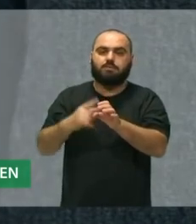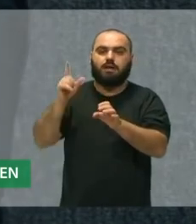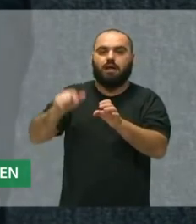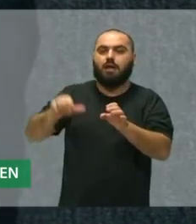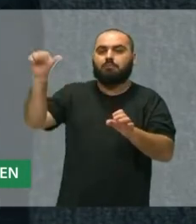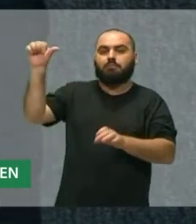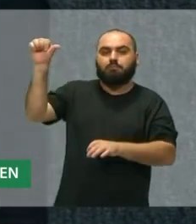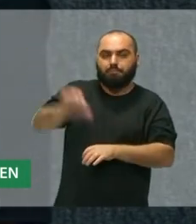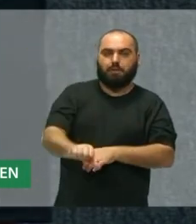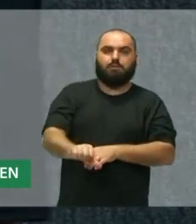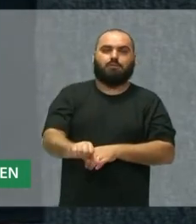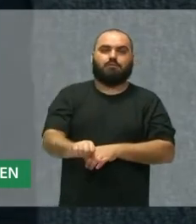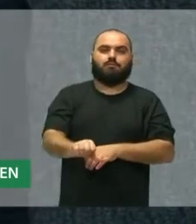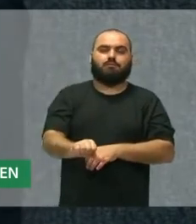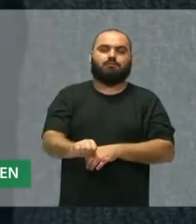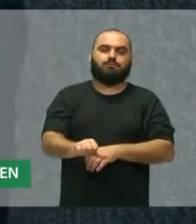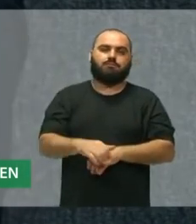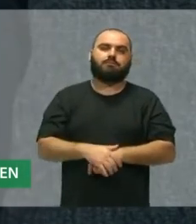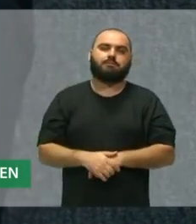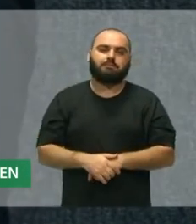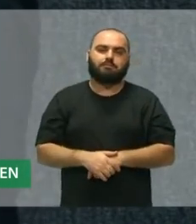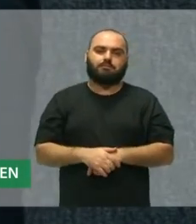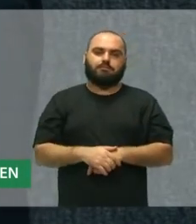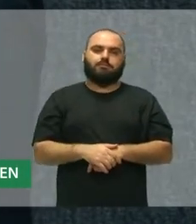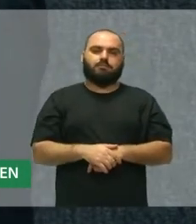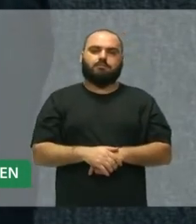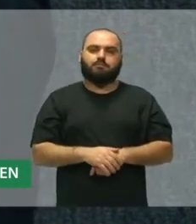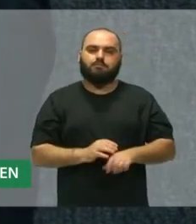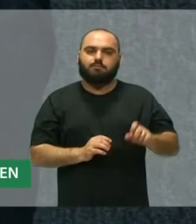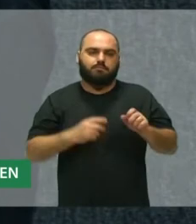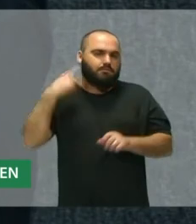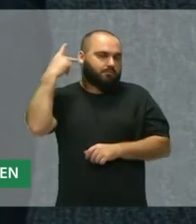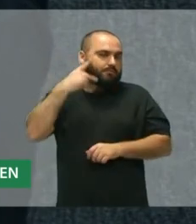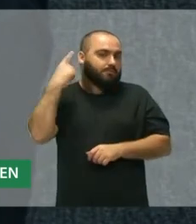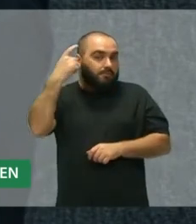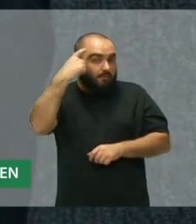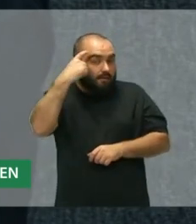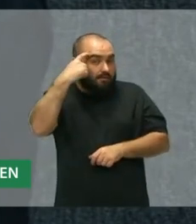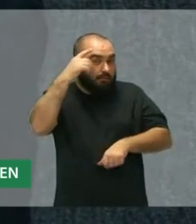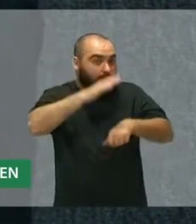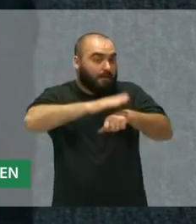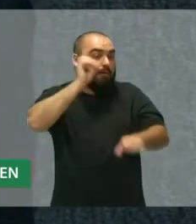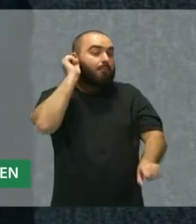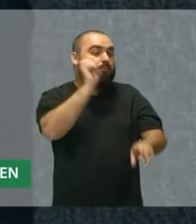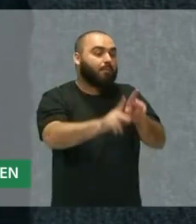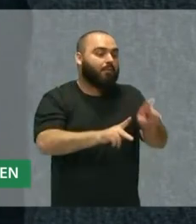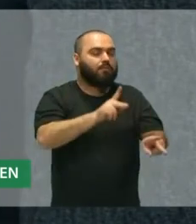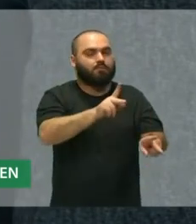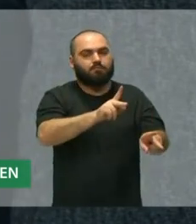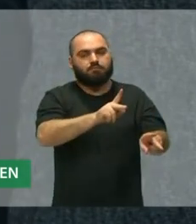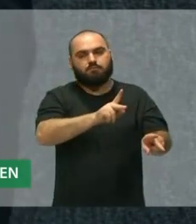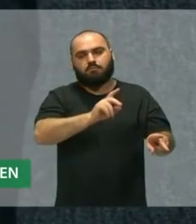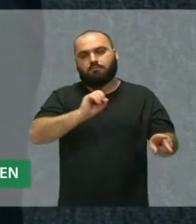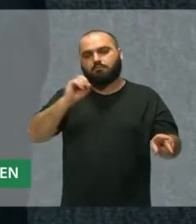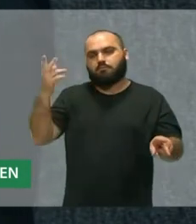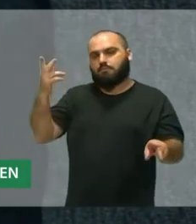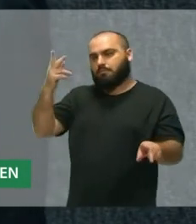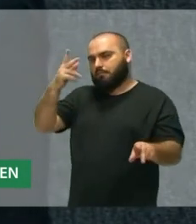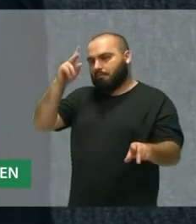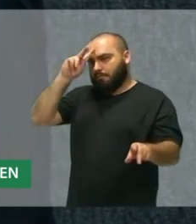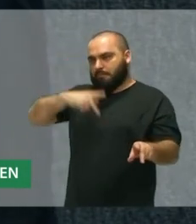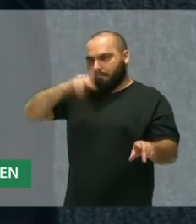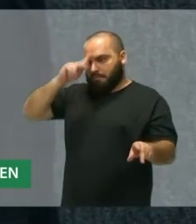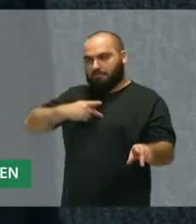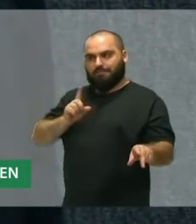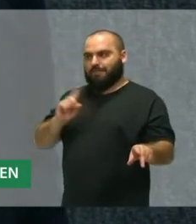que Itajaí. Então, eu acho que os políticos têm que começar a pensar um pouquinho mais no povo e deixar de pensar um pouquinho mais em si. É isso aí.